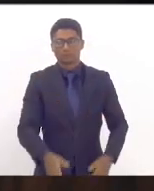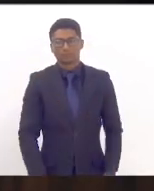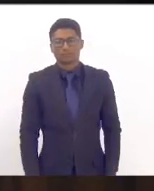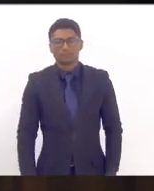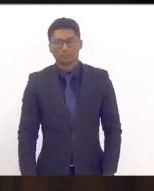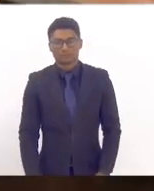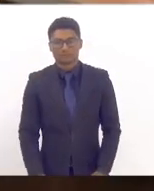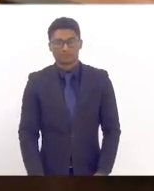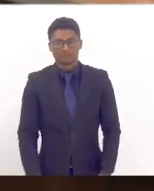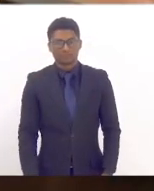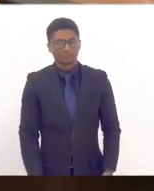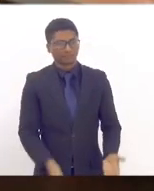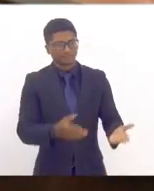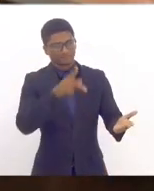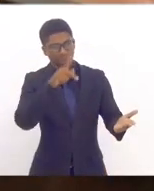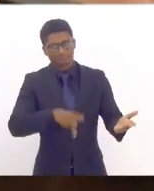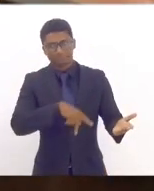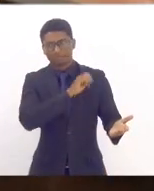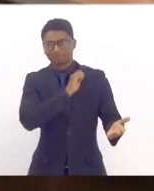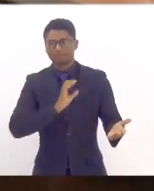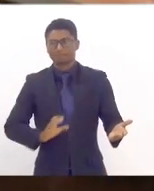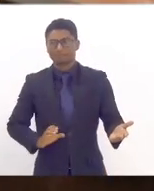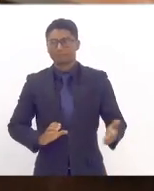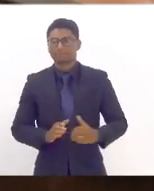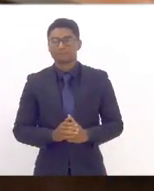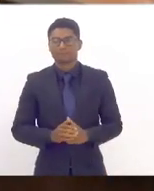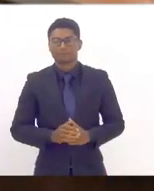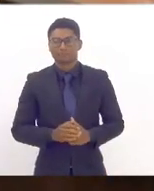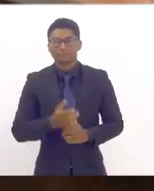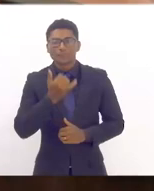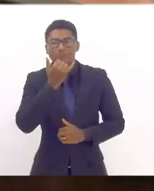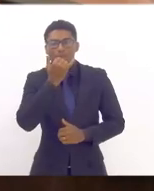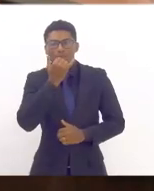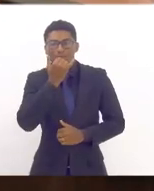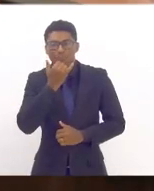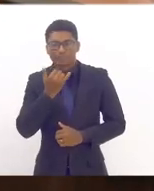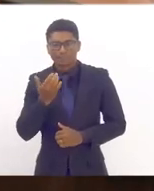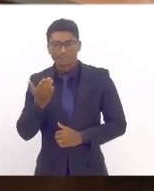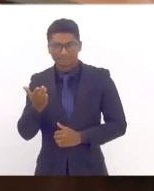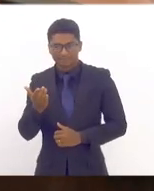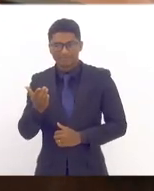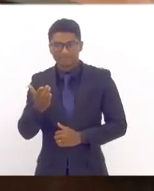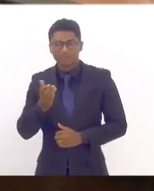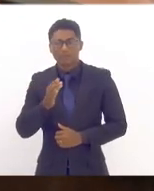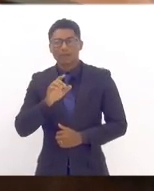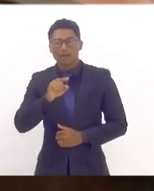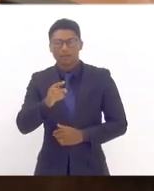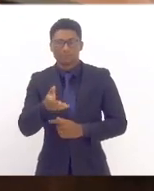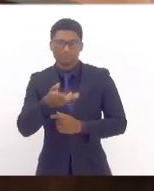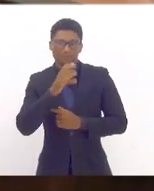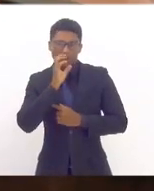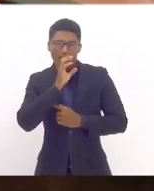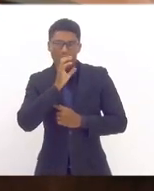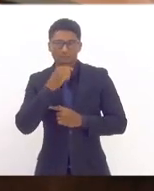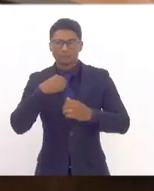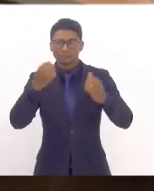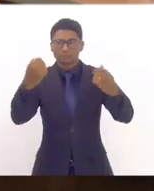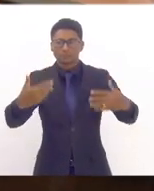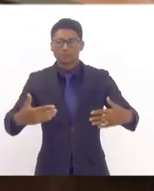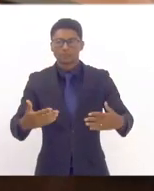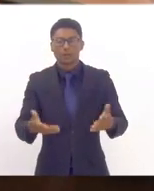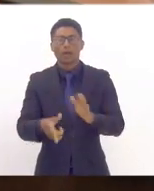Presidente André Ceciliano me perdoe aqui o deputado Doutor Serginho mas é sobre a audiência pública